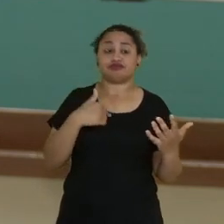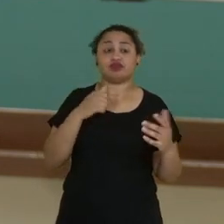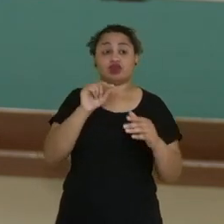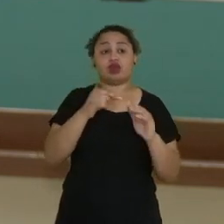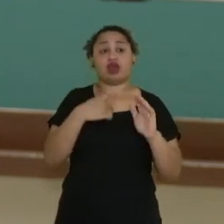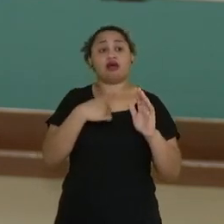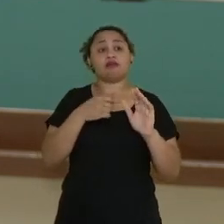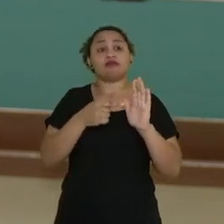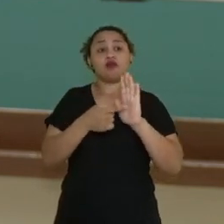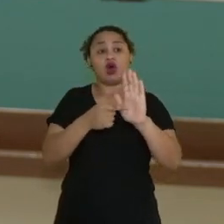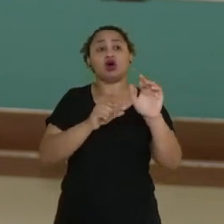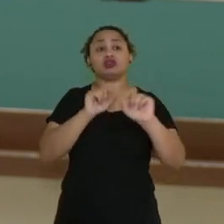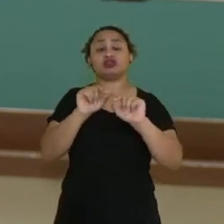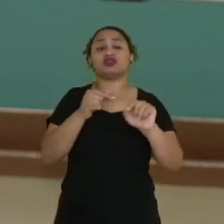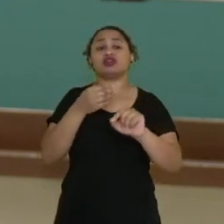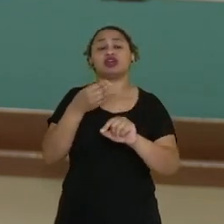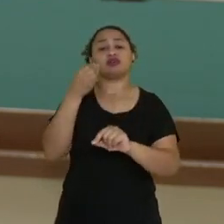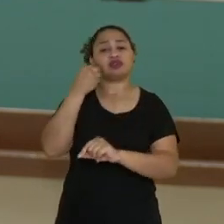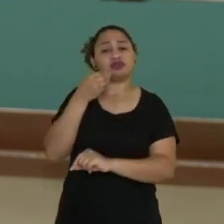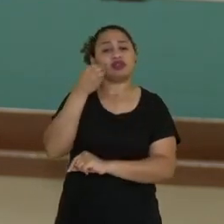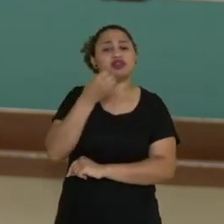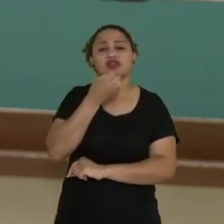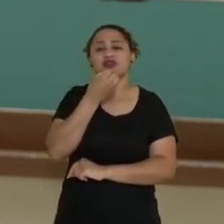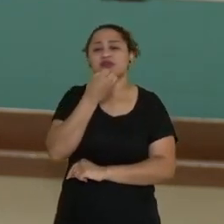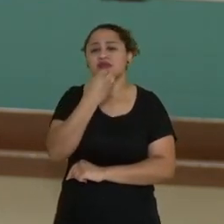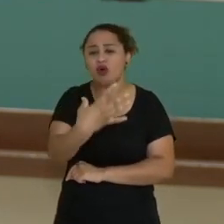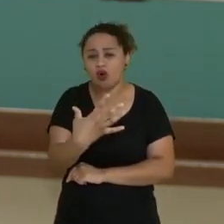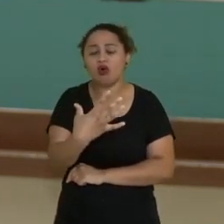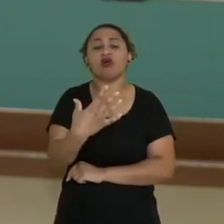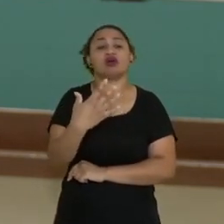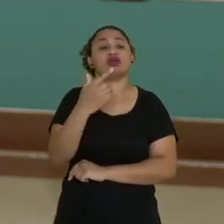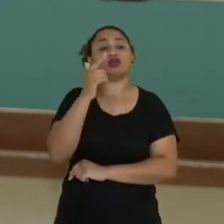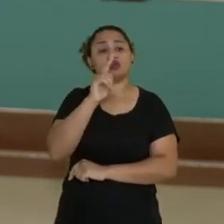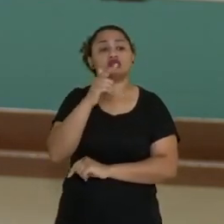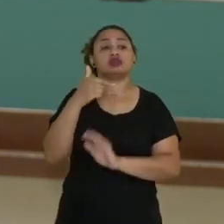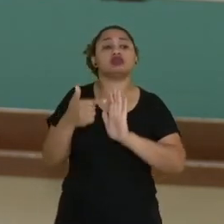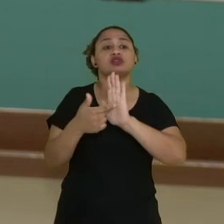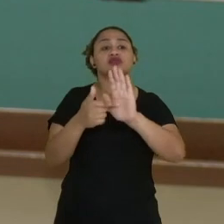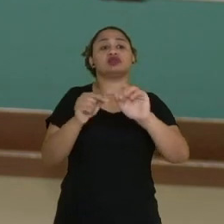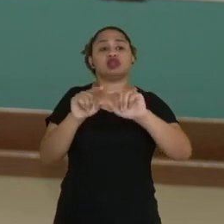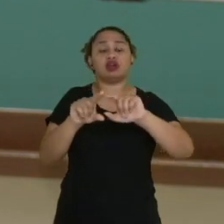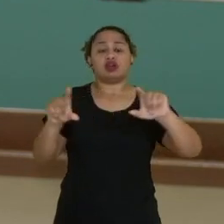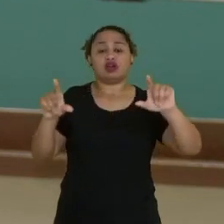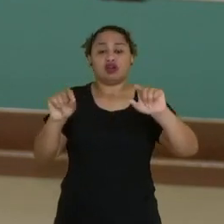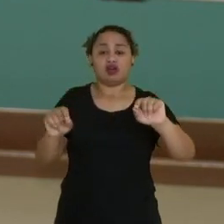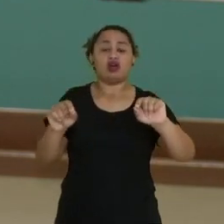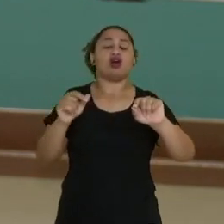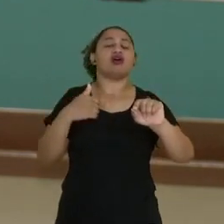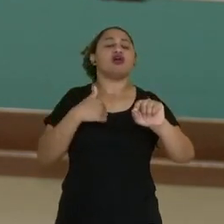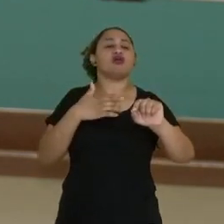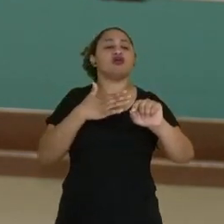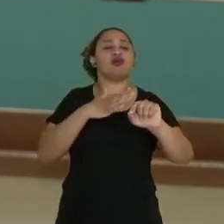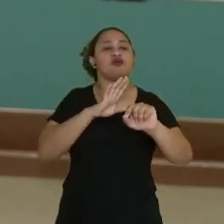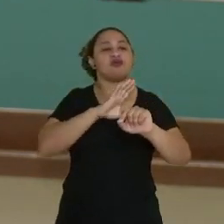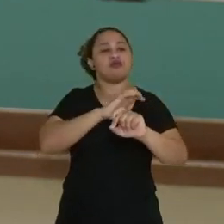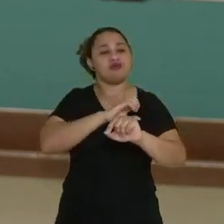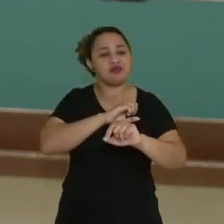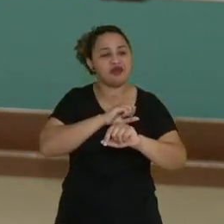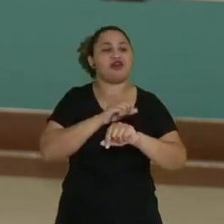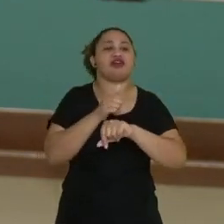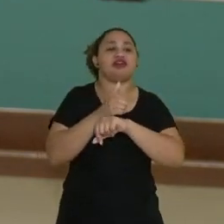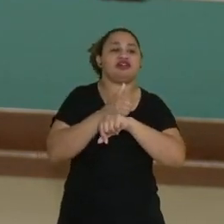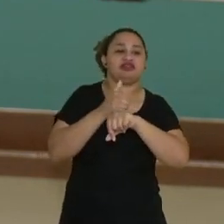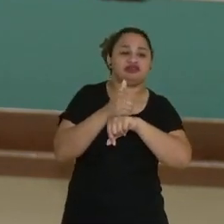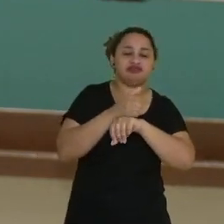uma experiência boa, positiva. E eu posso destacar esse trecho aqui, ó. Renovam meu amor